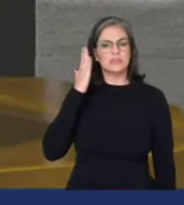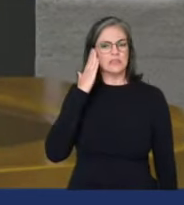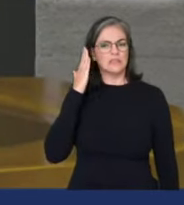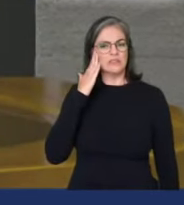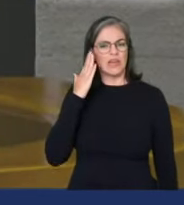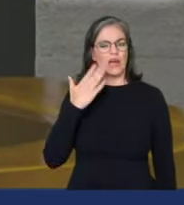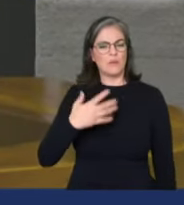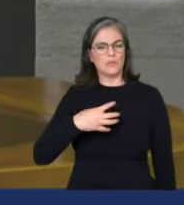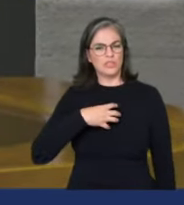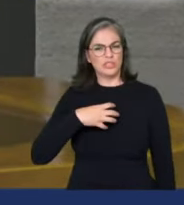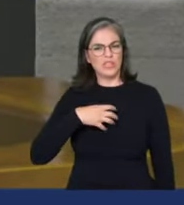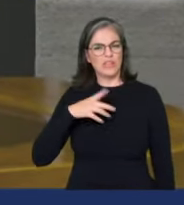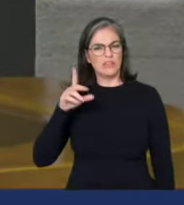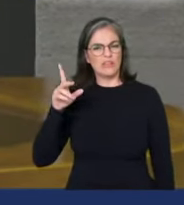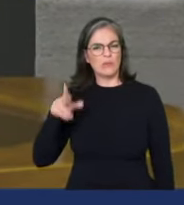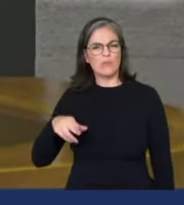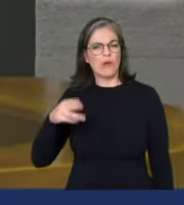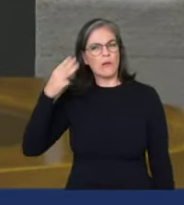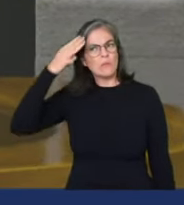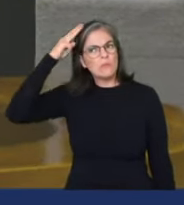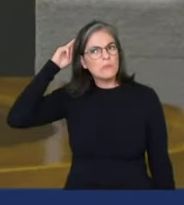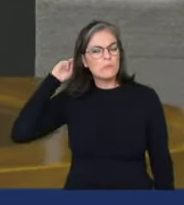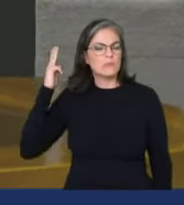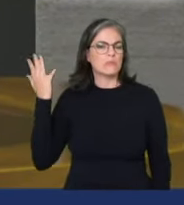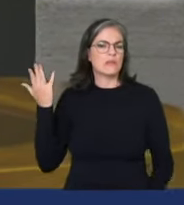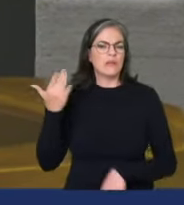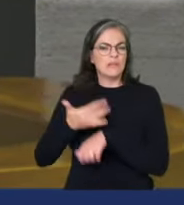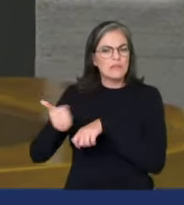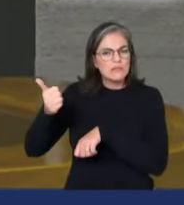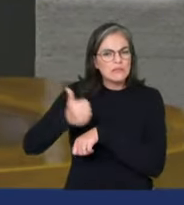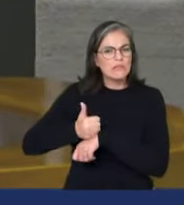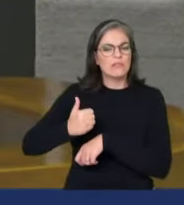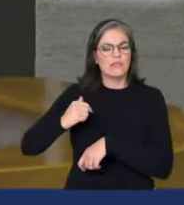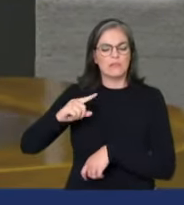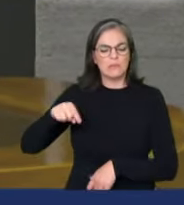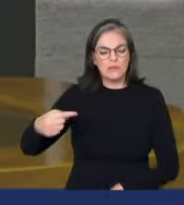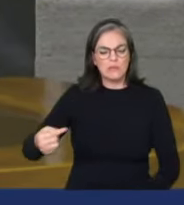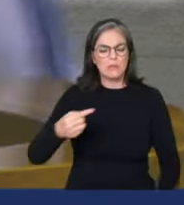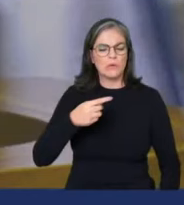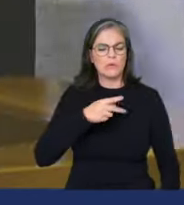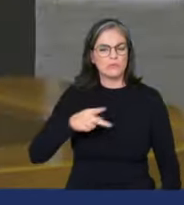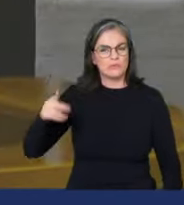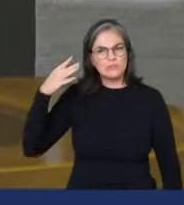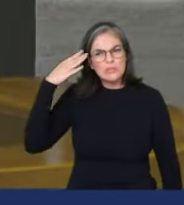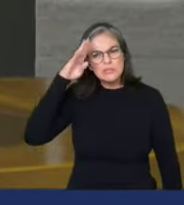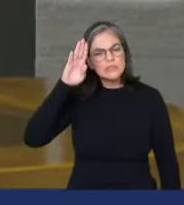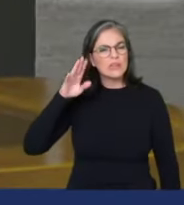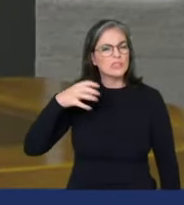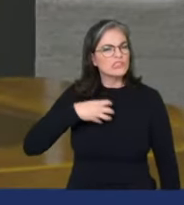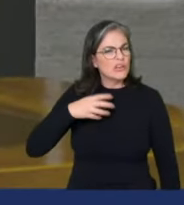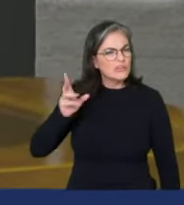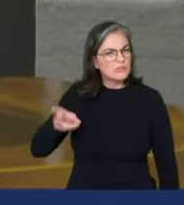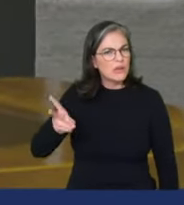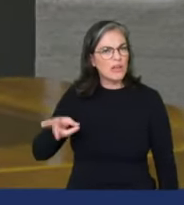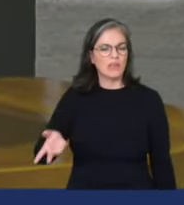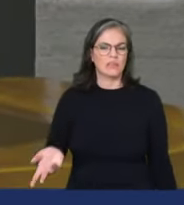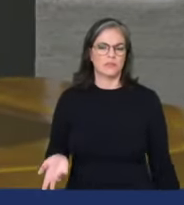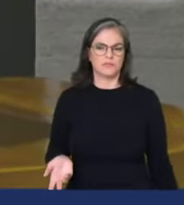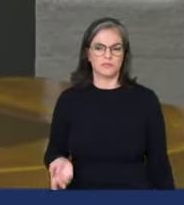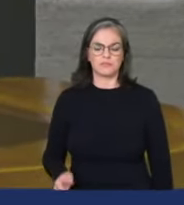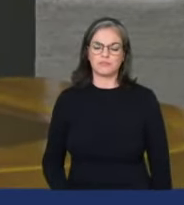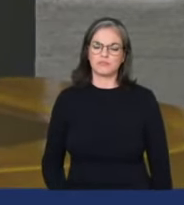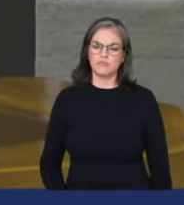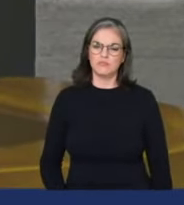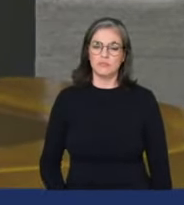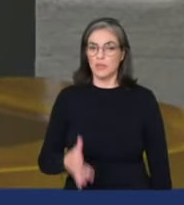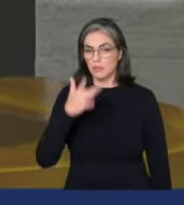que sofreu aí continuidade pelo governo Bolsonaro, tem levado uma pessoa sem casa a